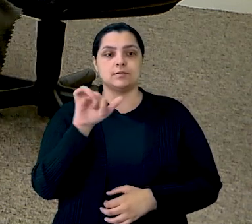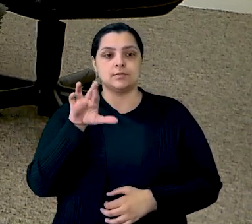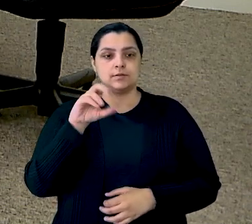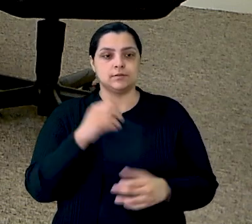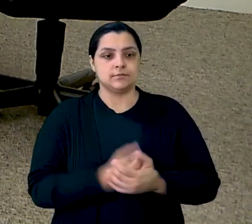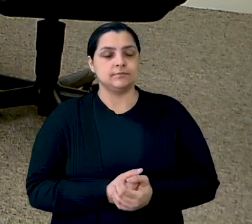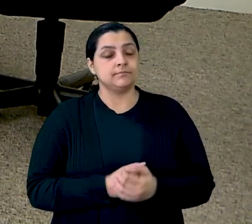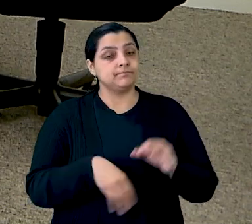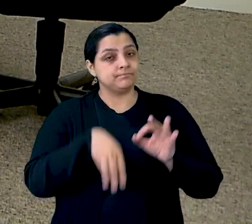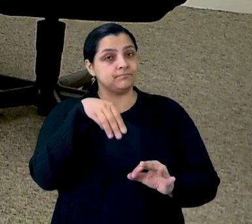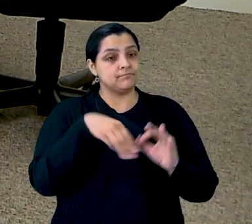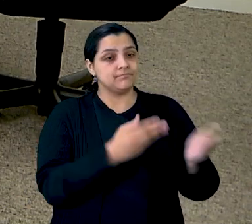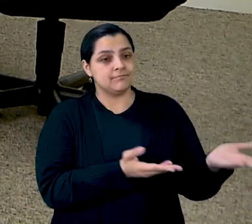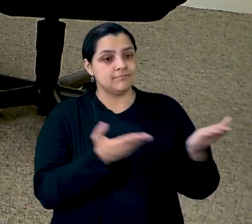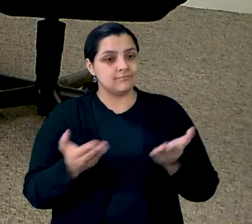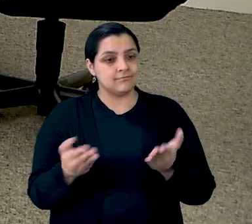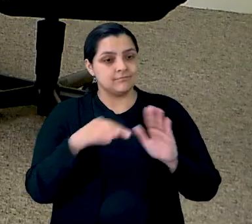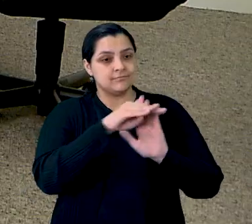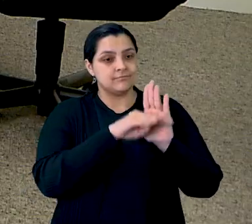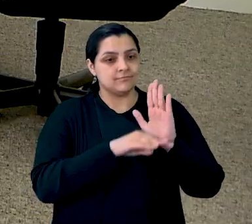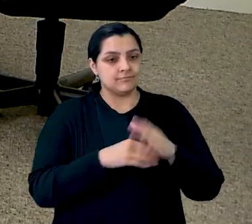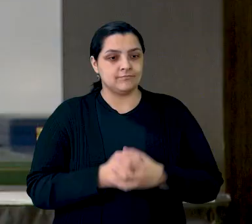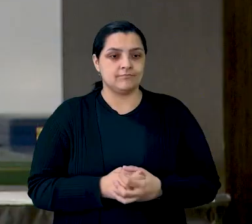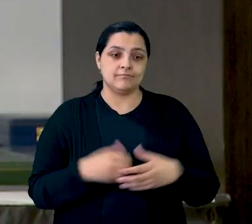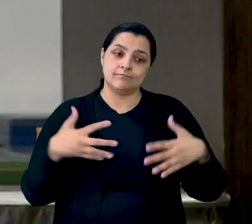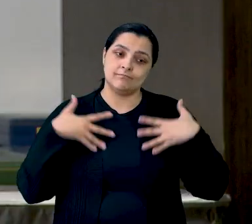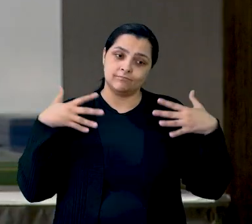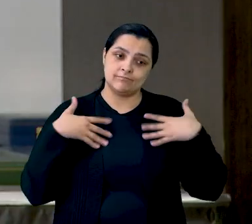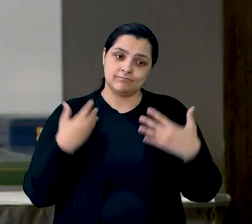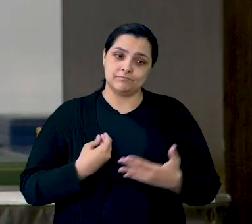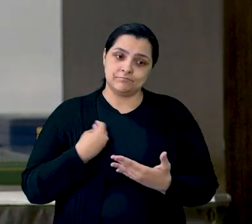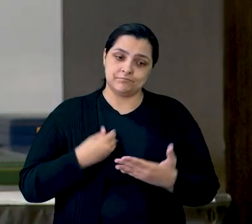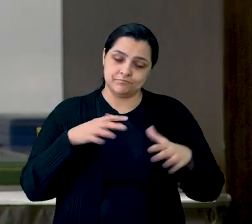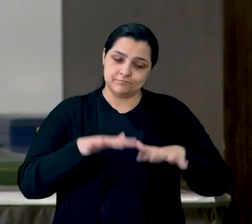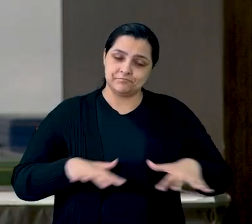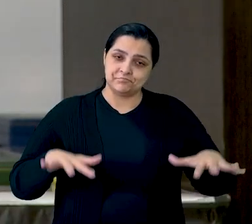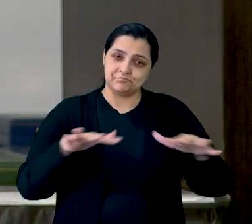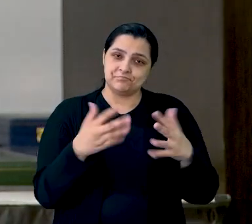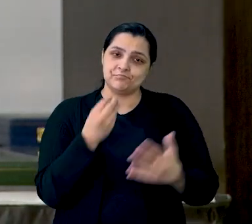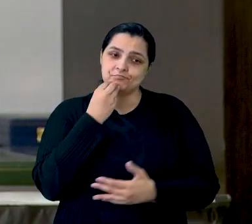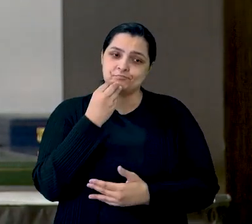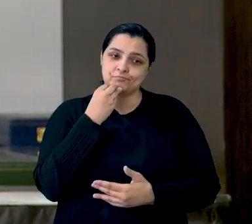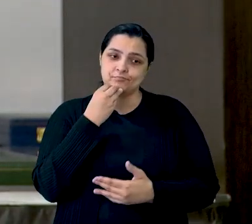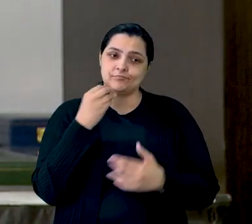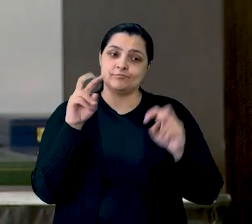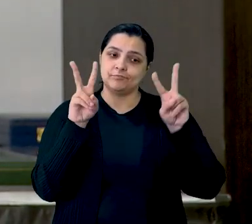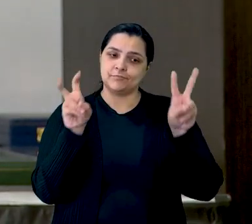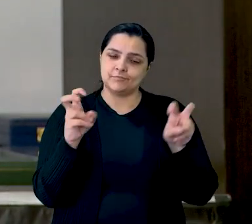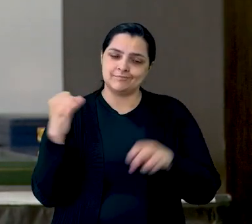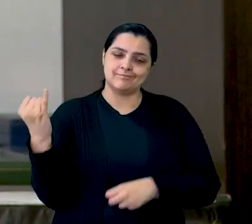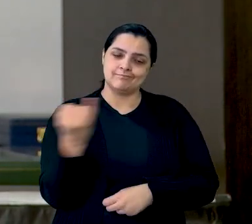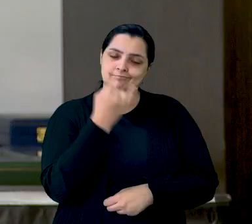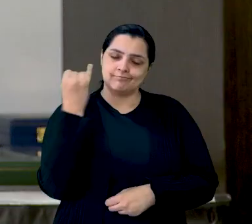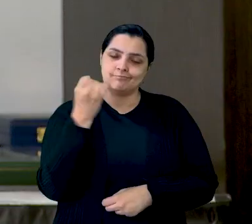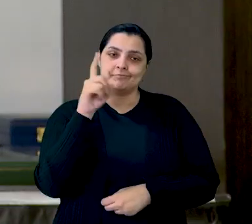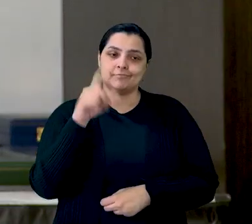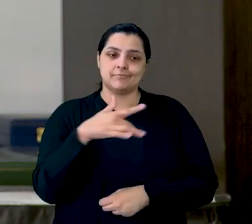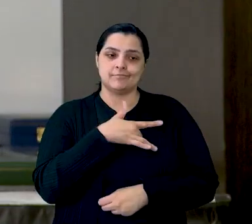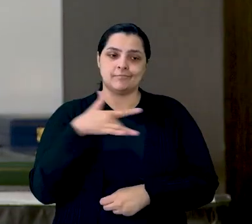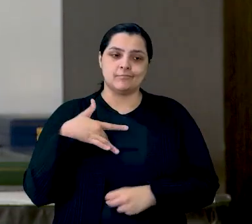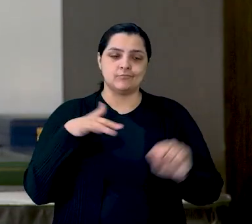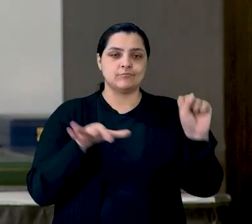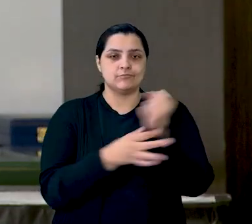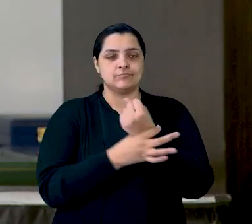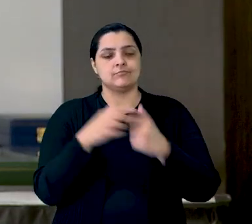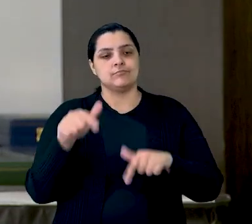Balazeiro. Ministro, seja muito bem-vindo ao nosso programa. É uma alegria estar presente nesse espaço, que nos dá a oportunidade de debater um tema tão importante como o